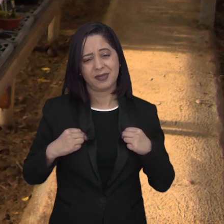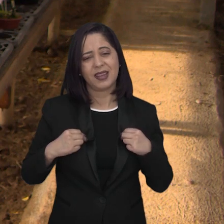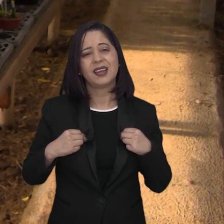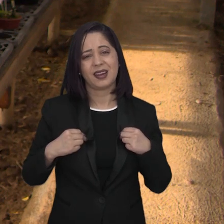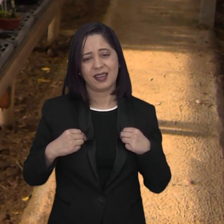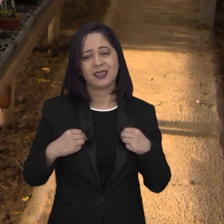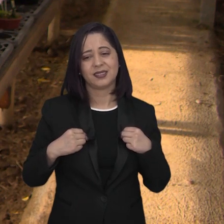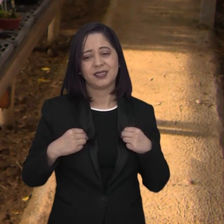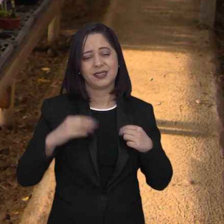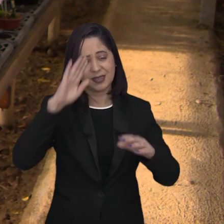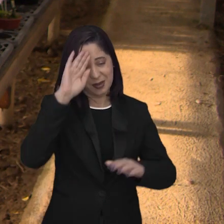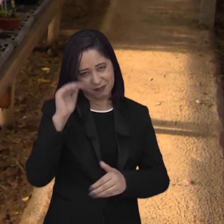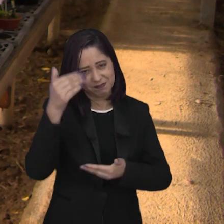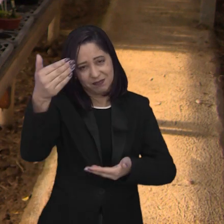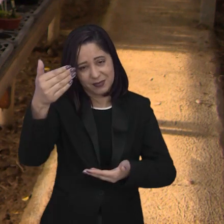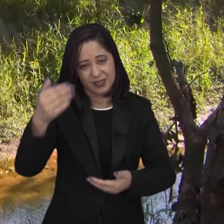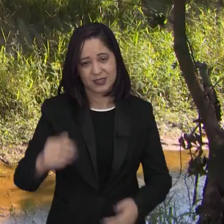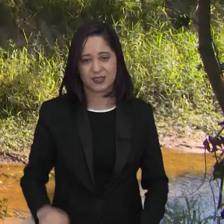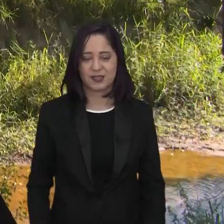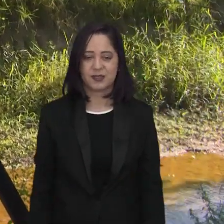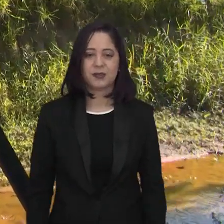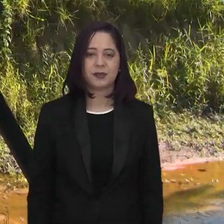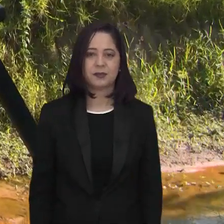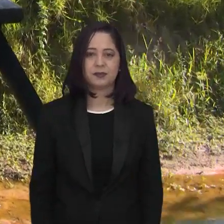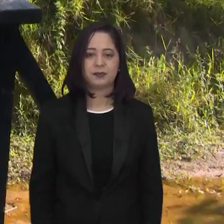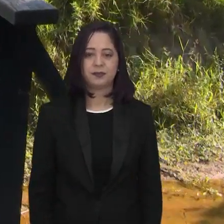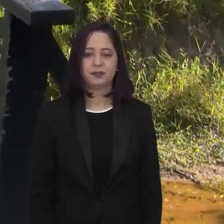nome que foi homenageado.